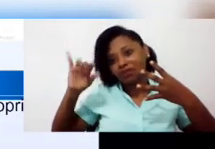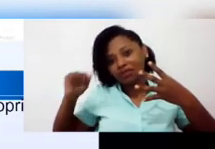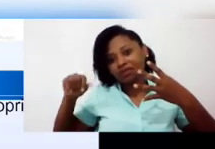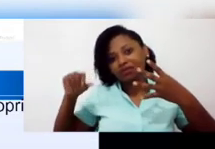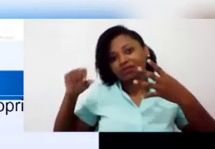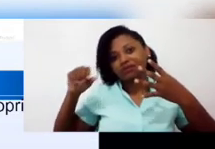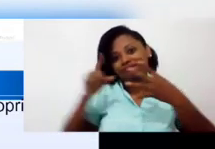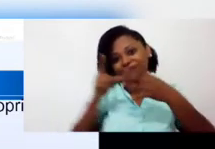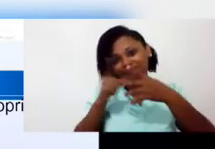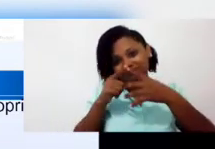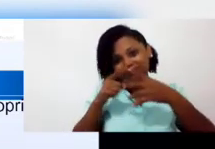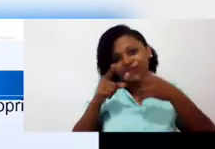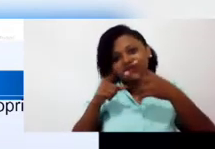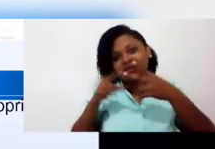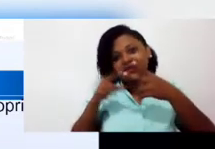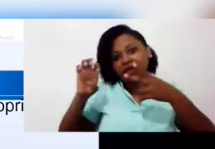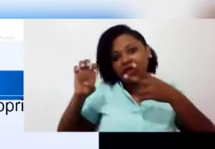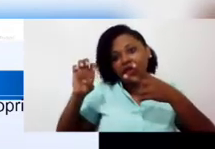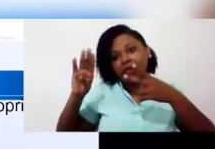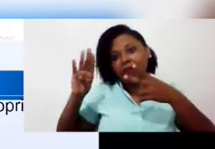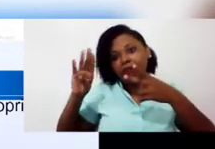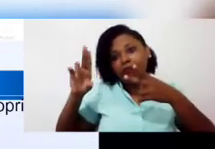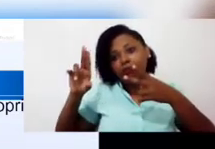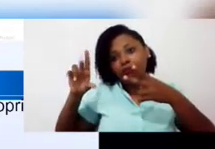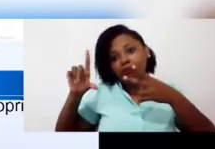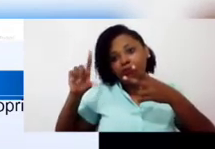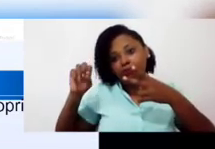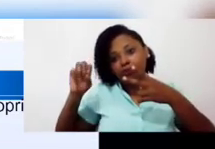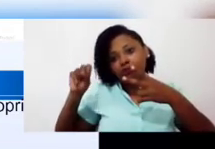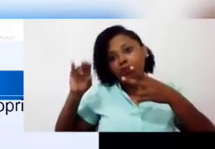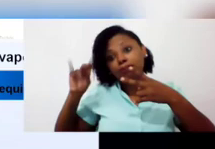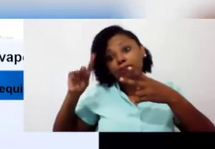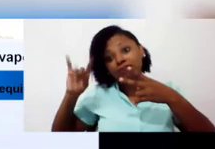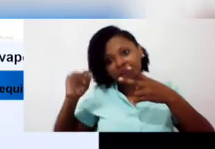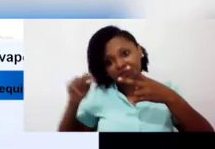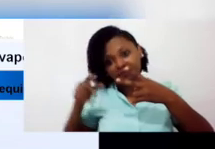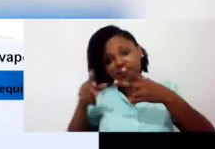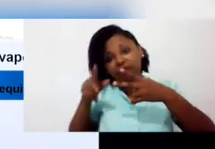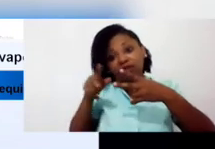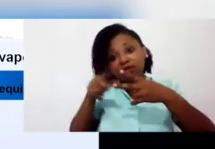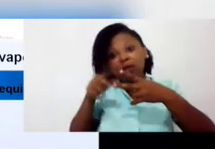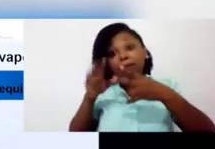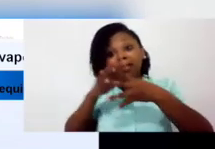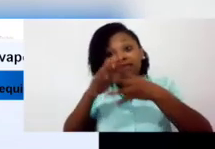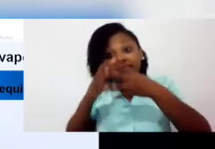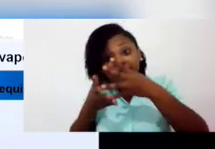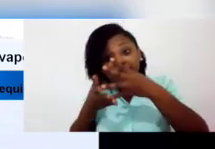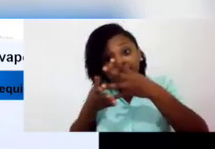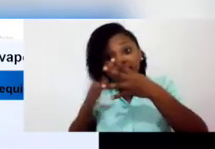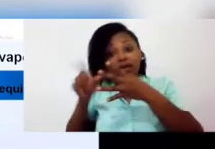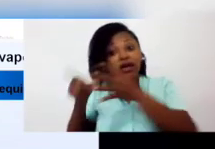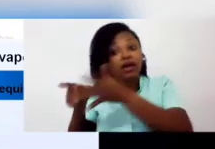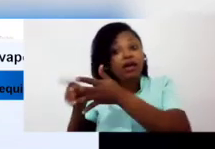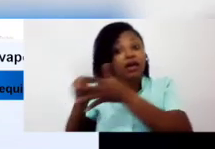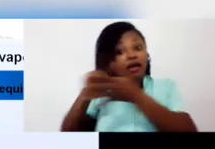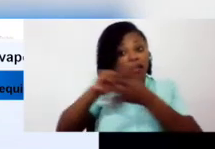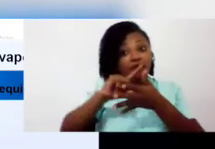ou ebuliometria, crioscopia ou criometria e osmose. Mas a gente vai dar,